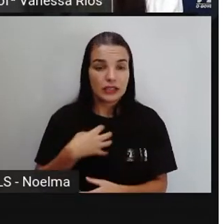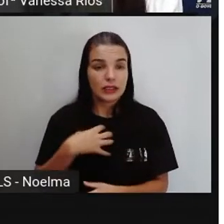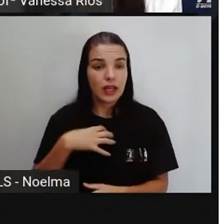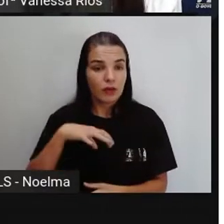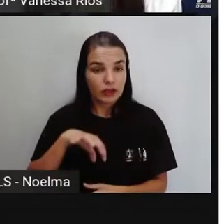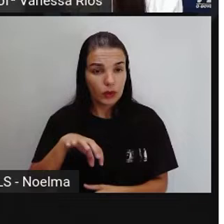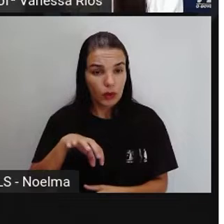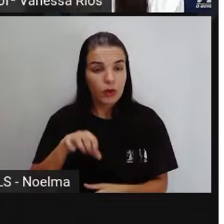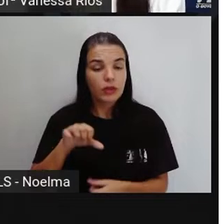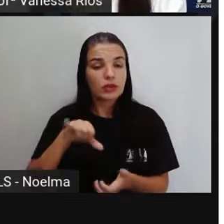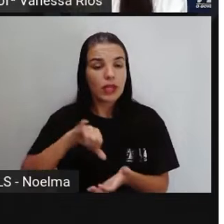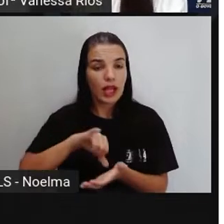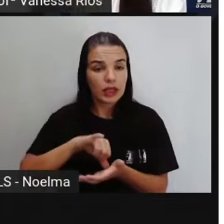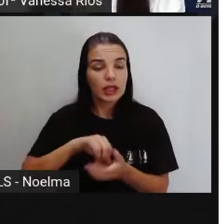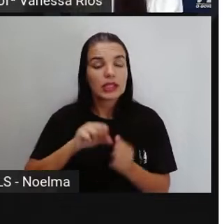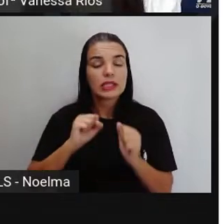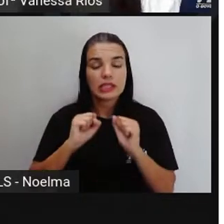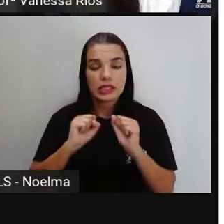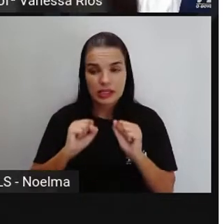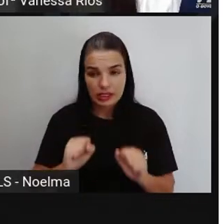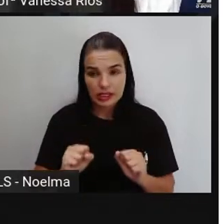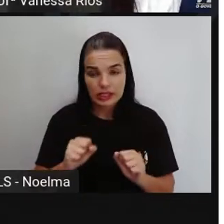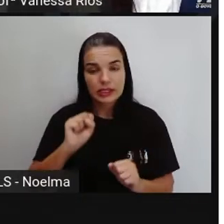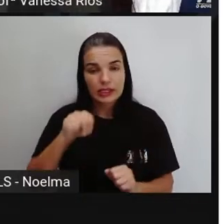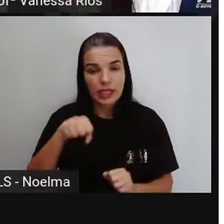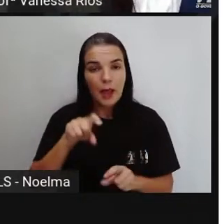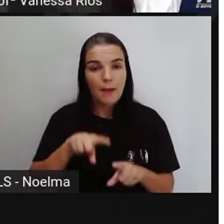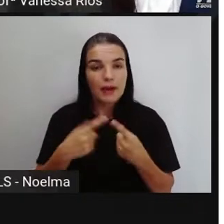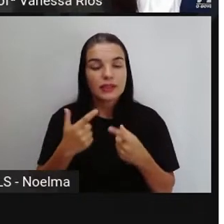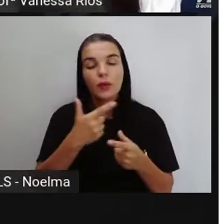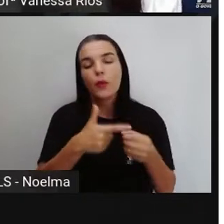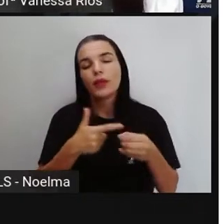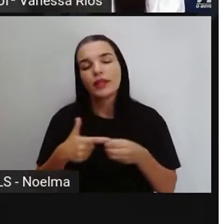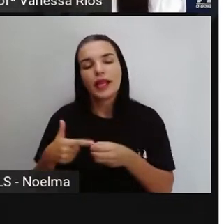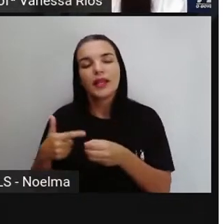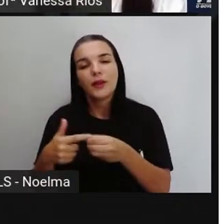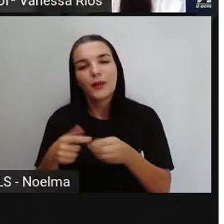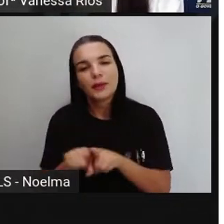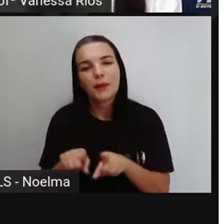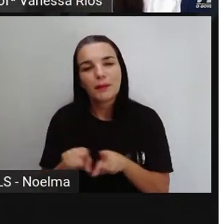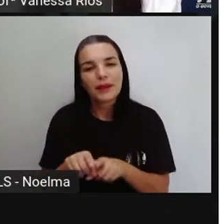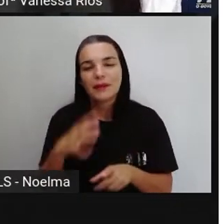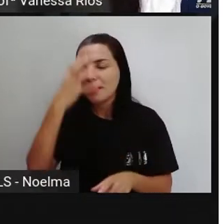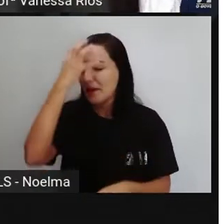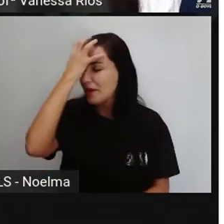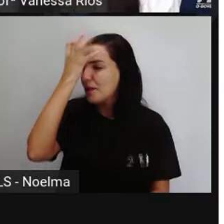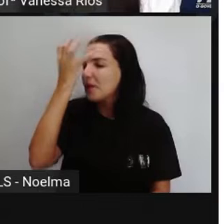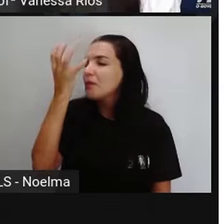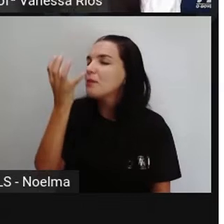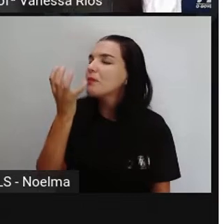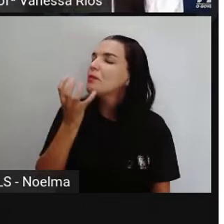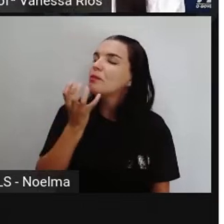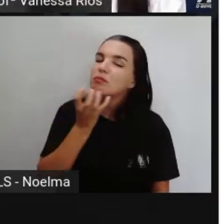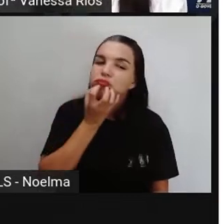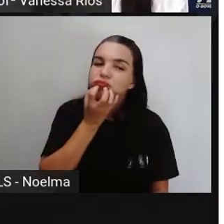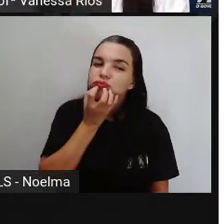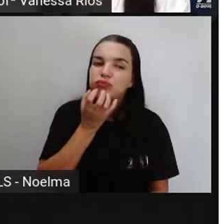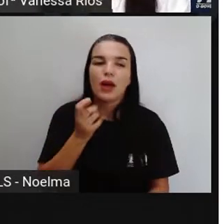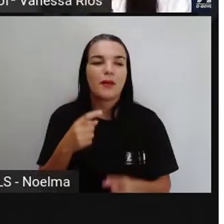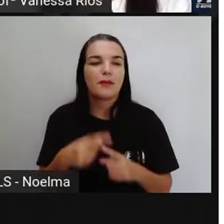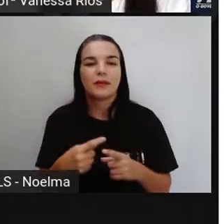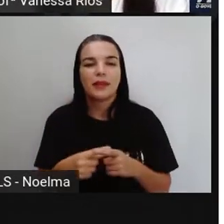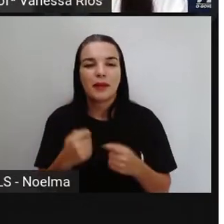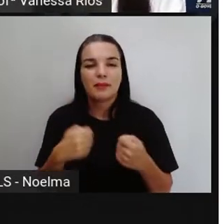aí utilizando as caretas, né, ou os mascarados, que saem nas ruas aí, que as pessoas às vezes